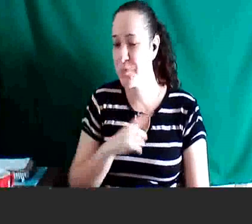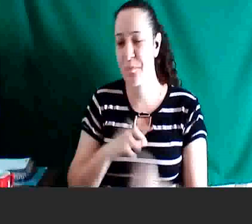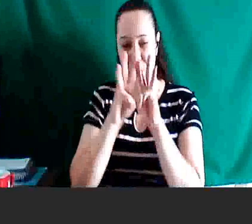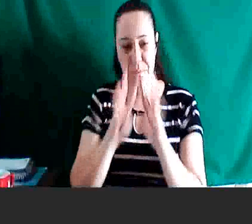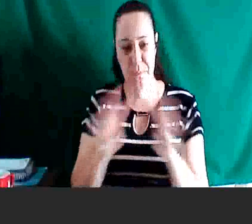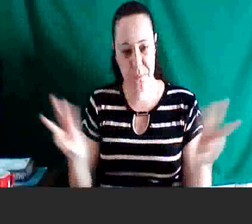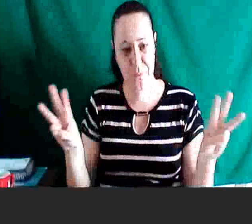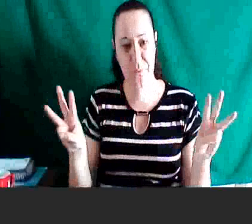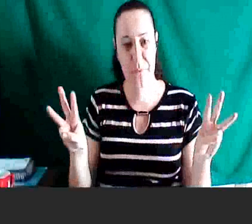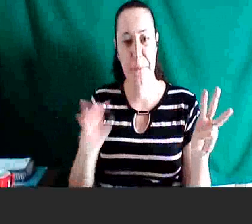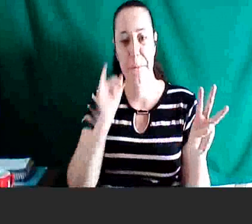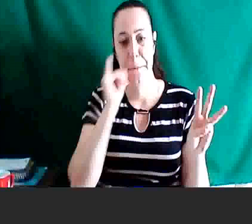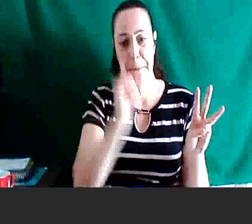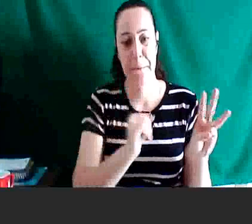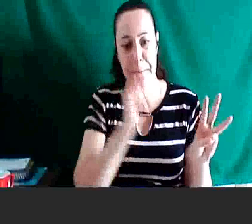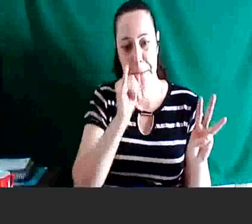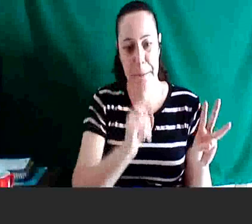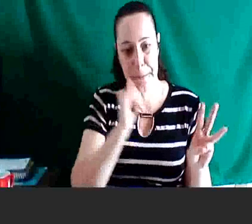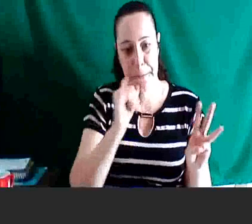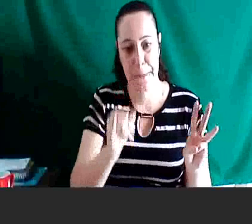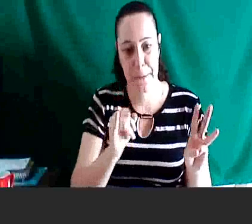Ninguém lembra?